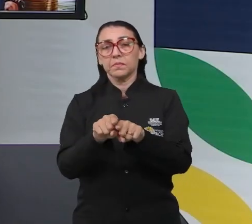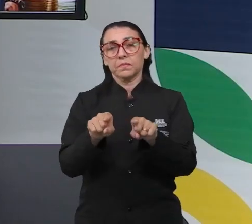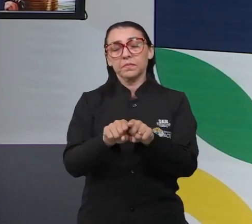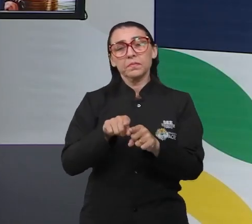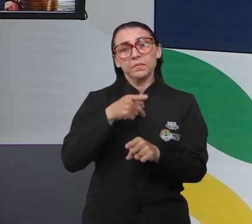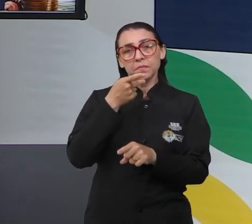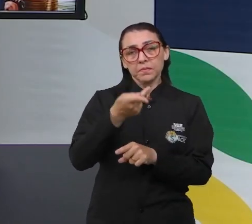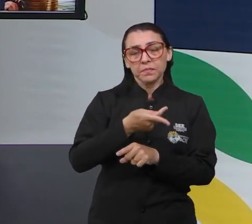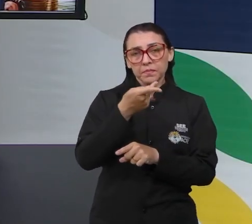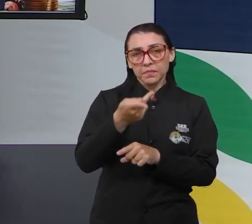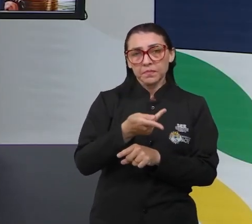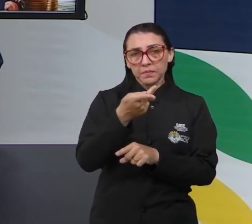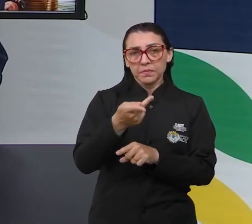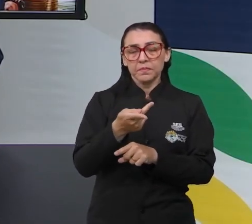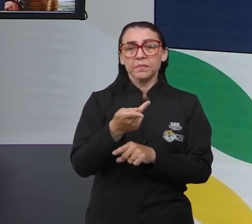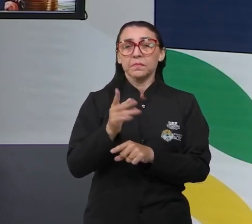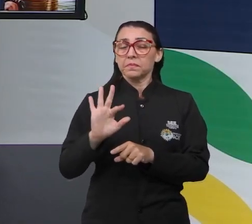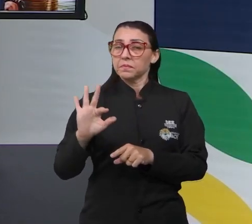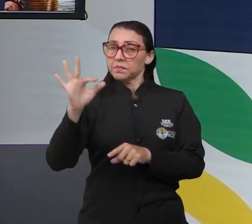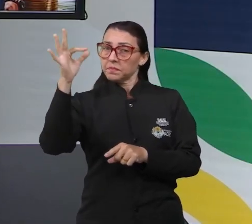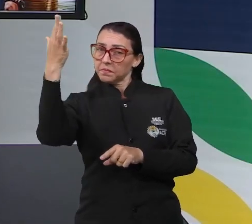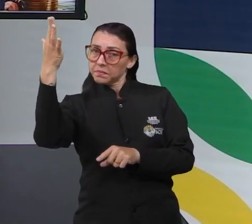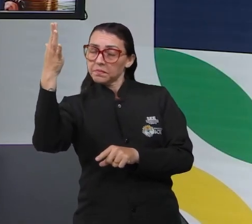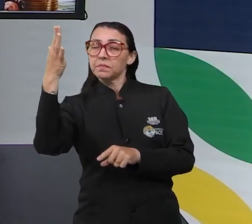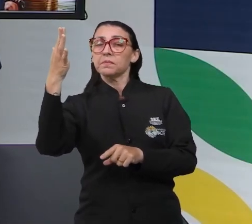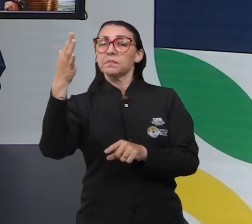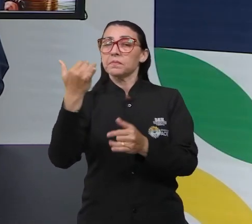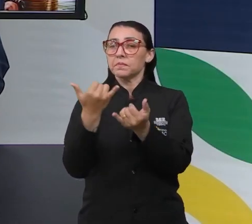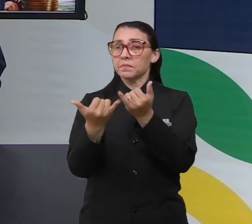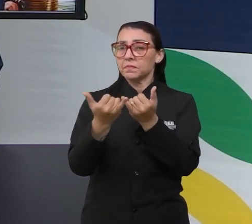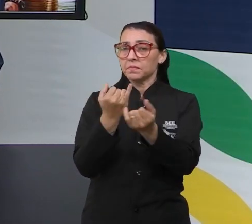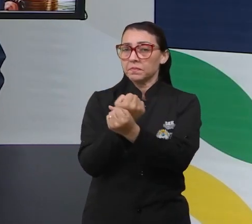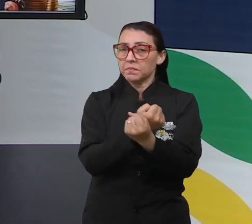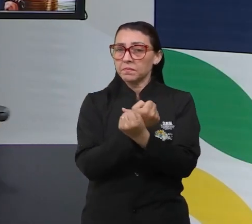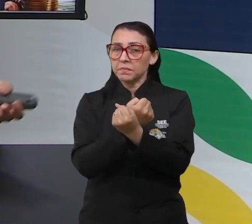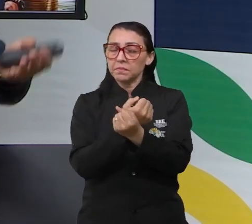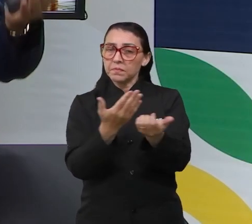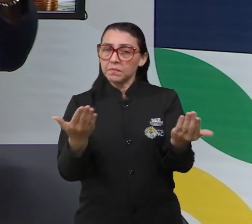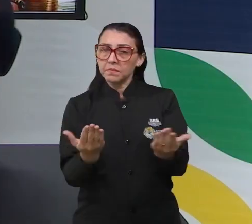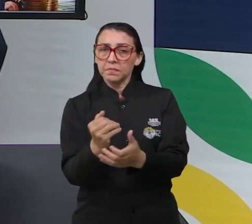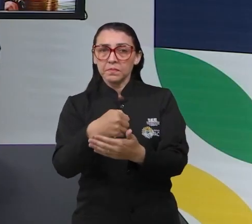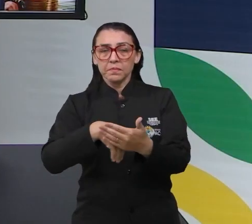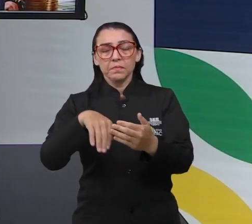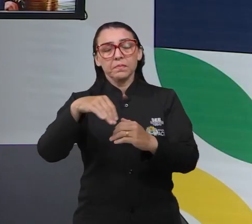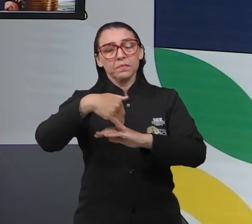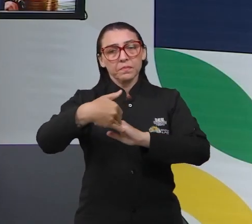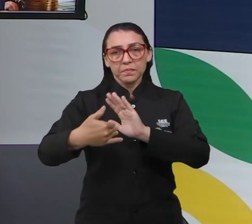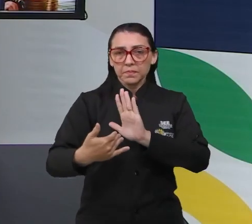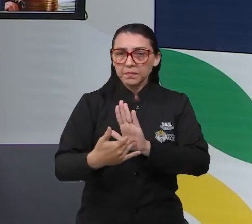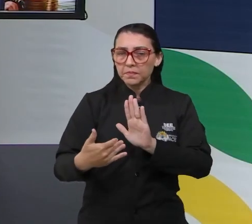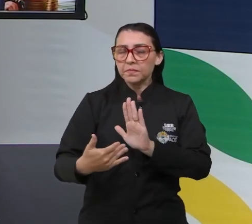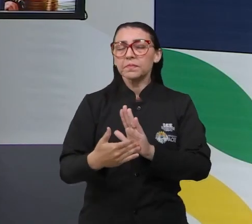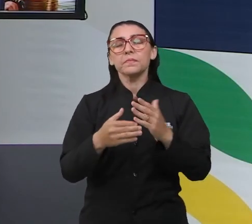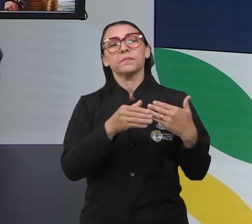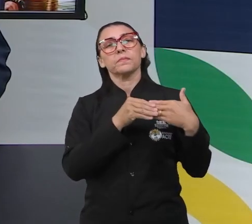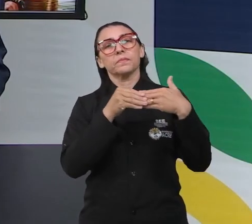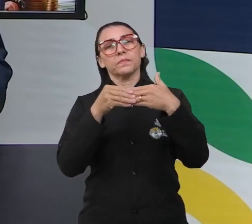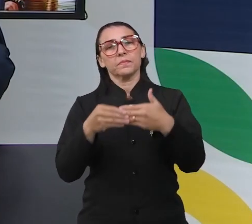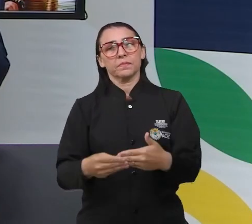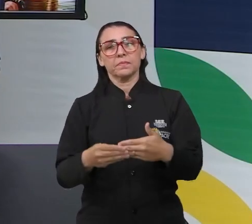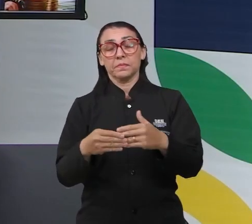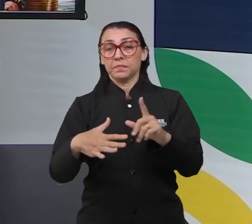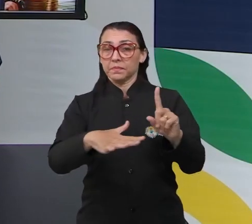falamos sobre as situações análogas à escravidão e agora dentro de tudo isso a gente traz